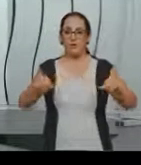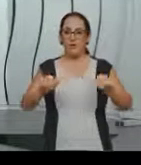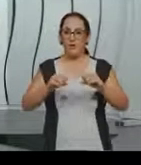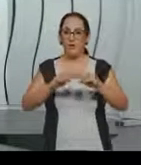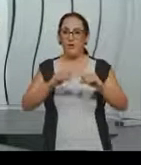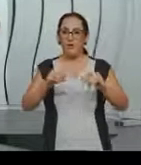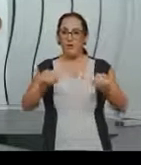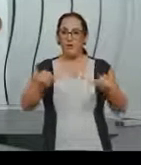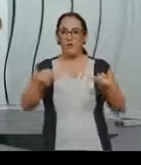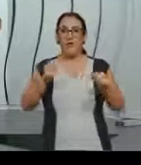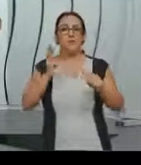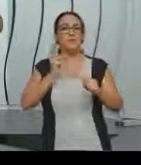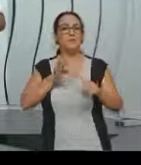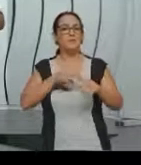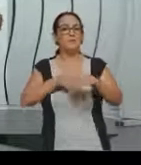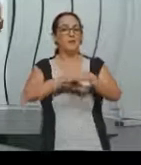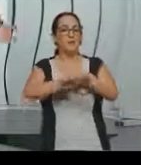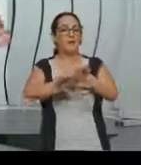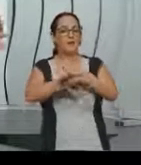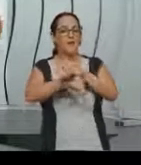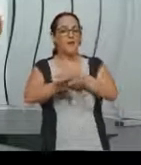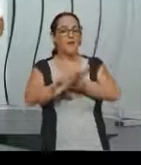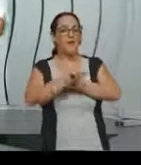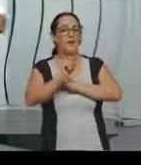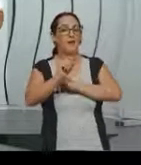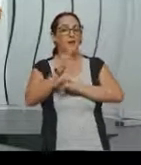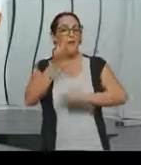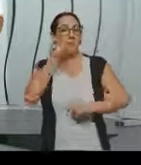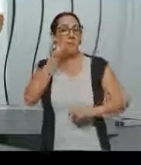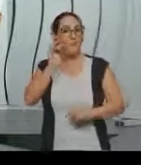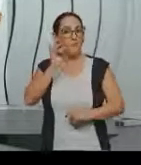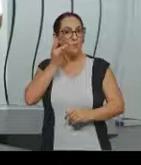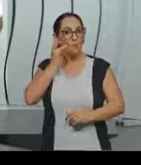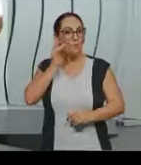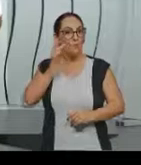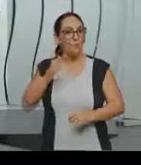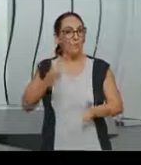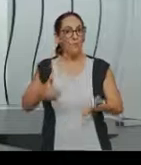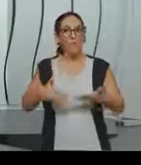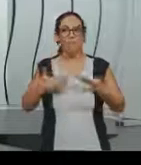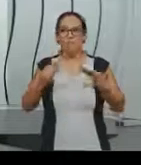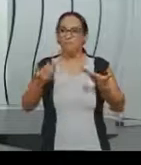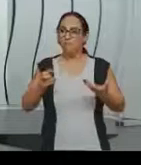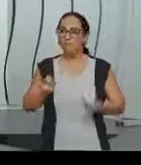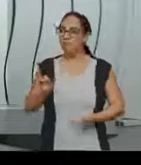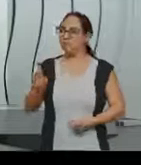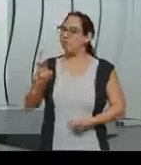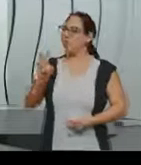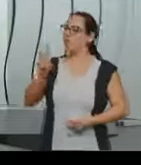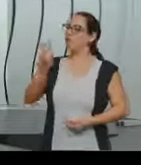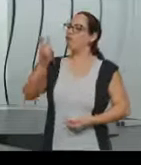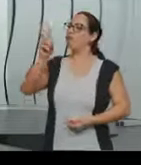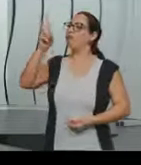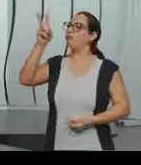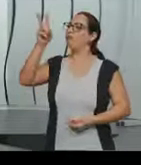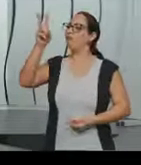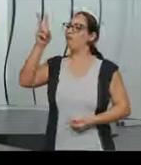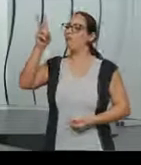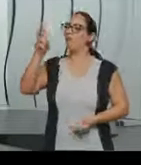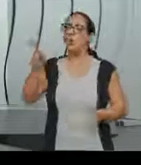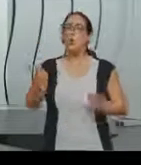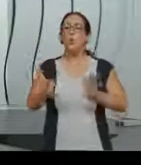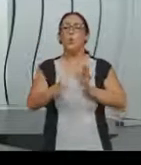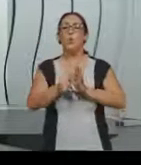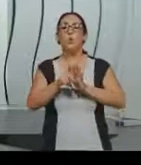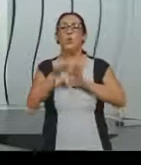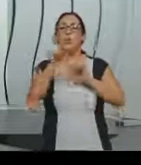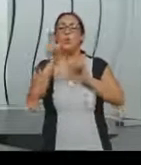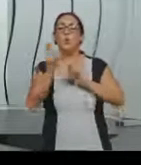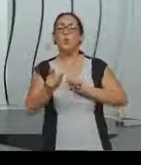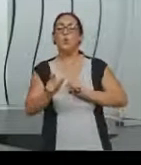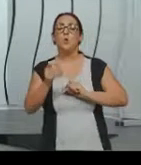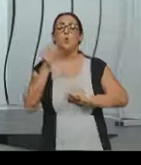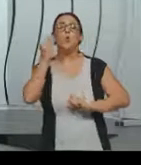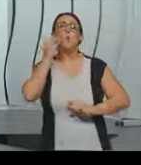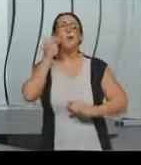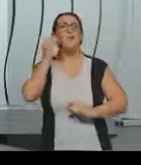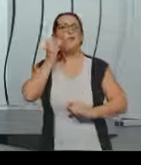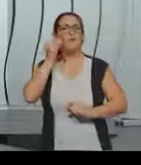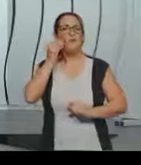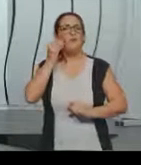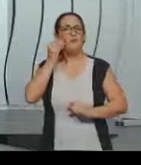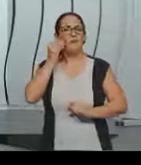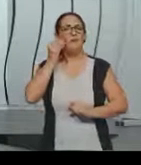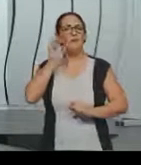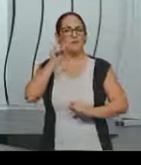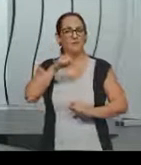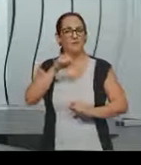ouro para ser explorada, é um grande achado e normalmente as pessoas tendem a tentar a sorte, né?